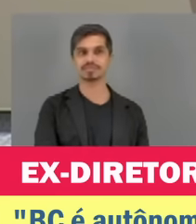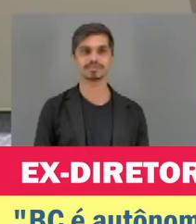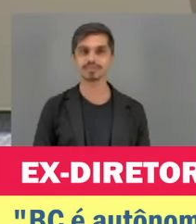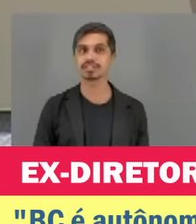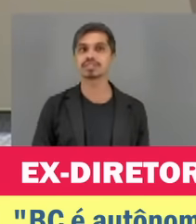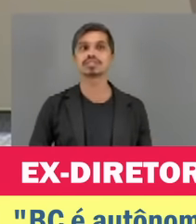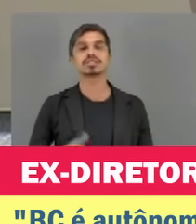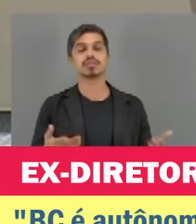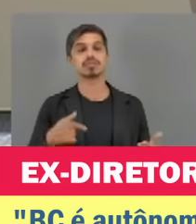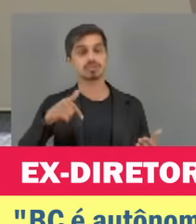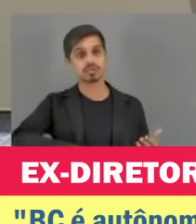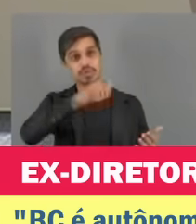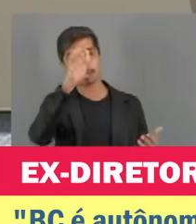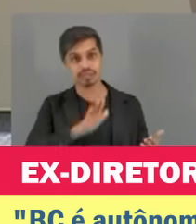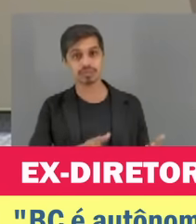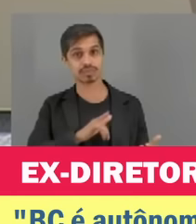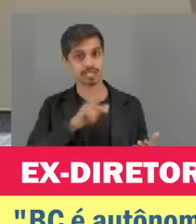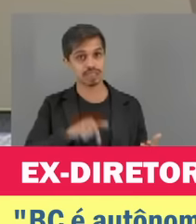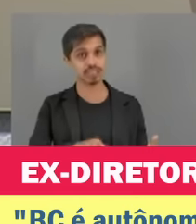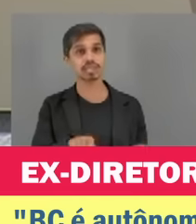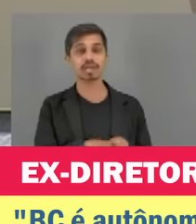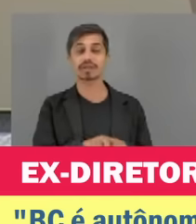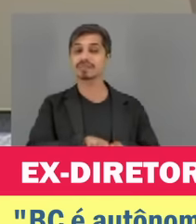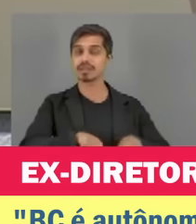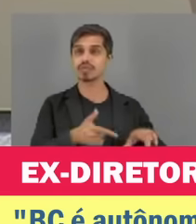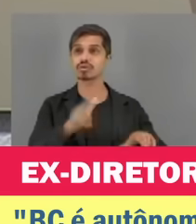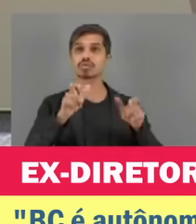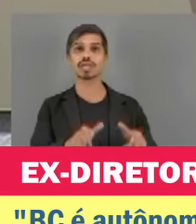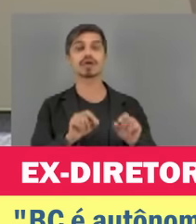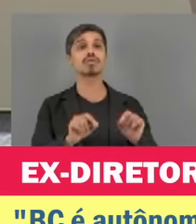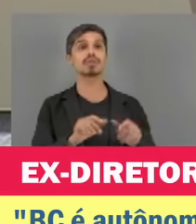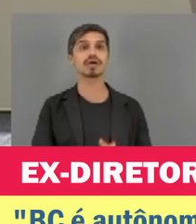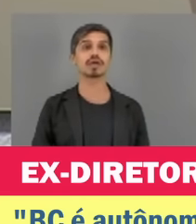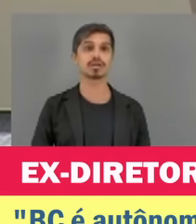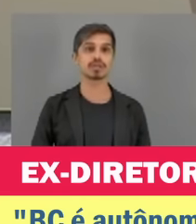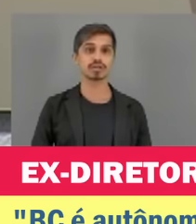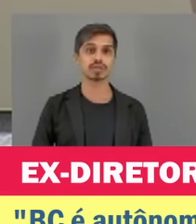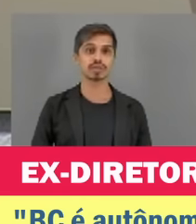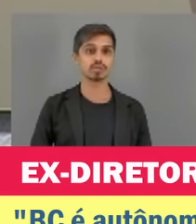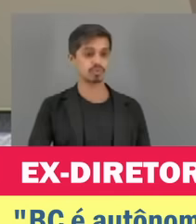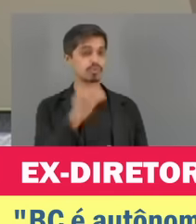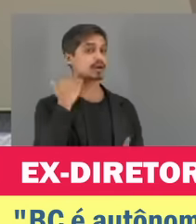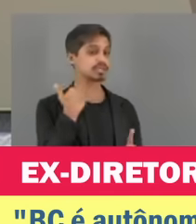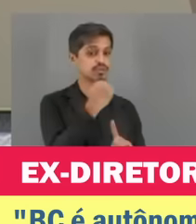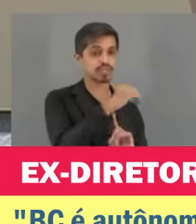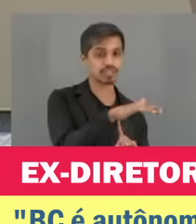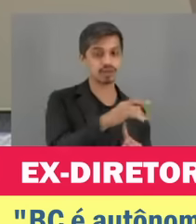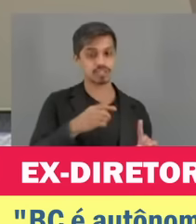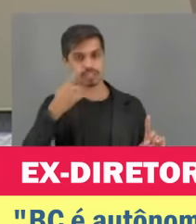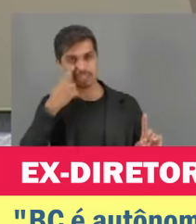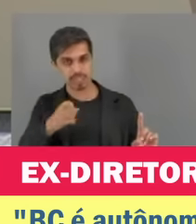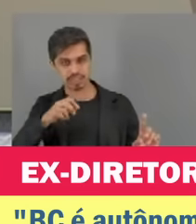existe no Brasil, como em vários outros lugares, a captura do regulador pelo regulado, a captura do Banco Central por interesses financeiros